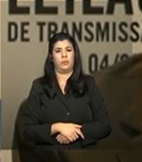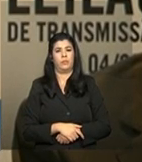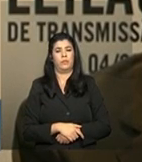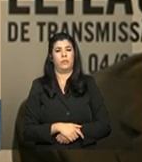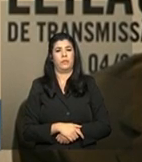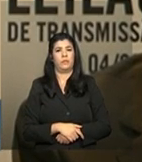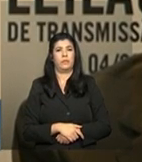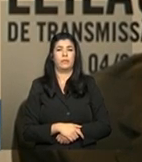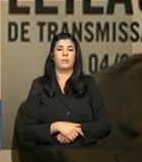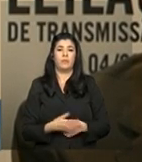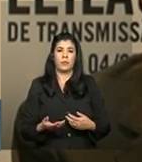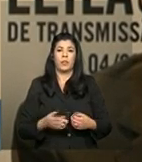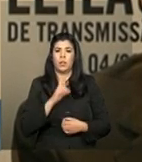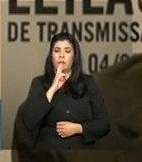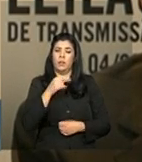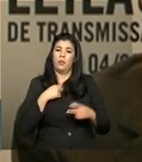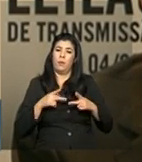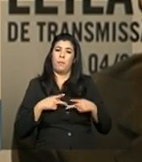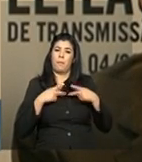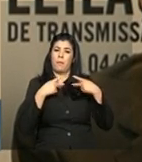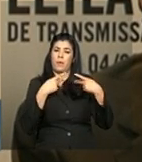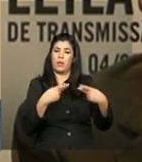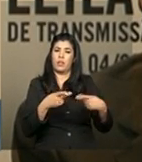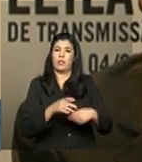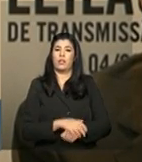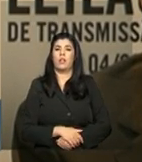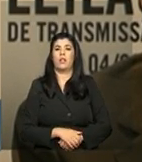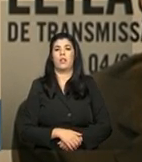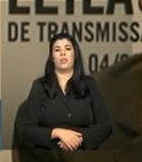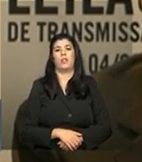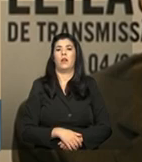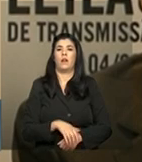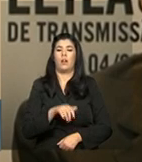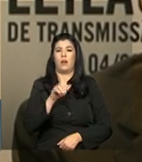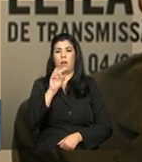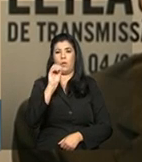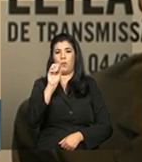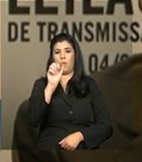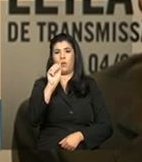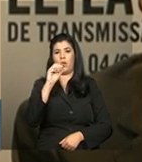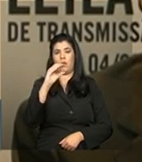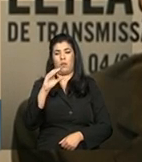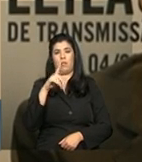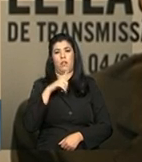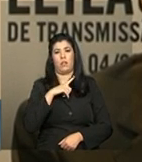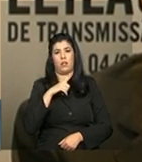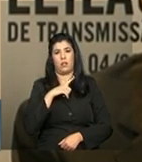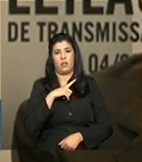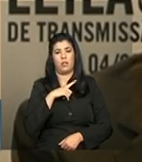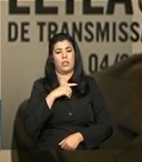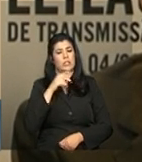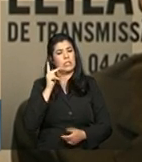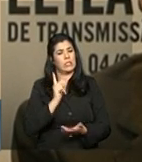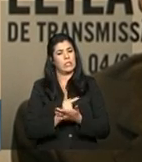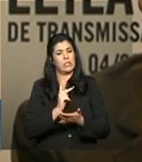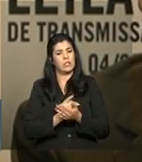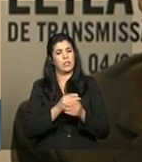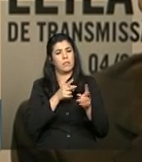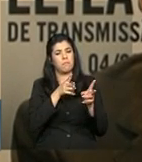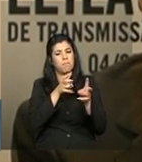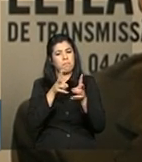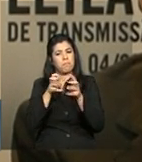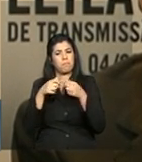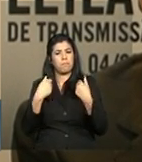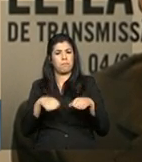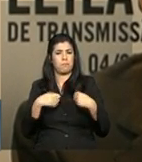O processo de estabelecimento da UOC, ele é um processo dinâmico. Então, toda vez que identificou-se necessidade, ele foi